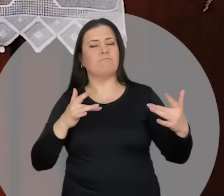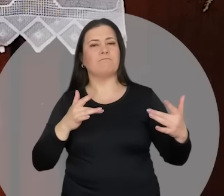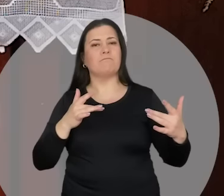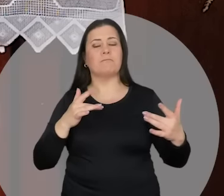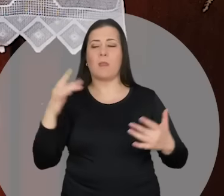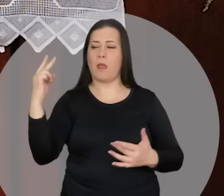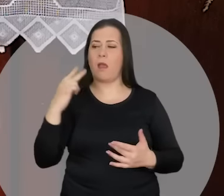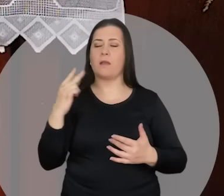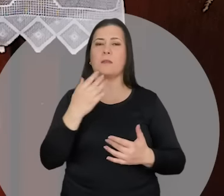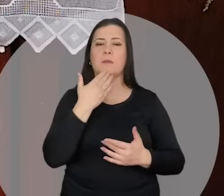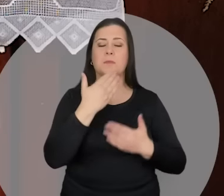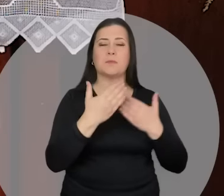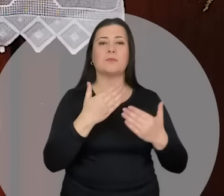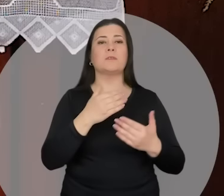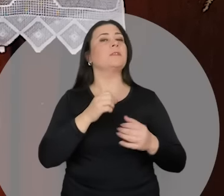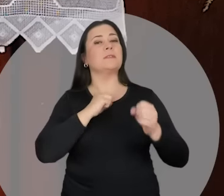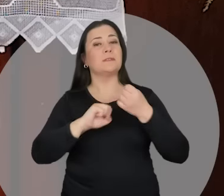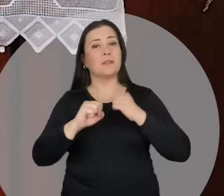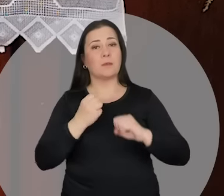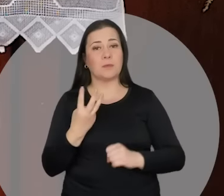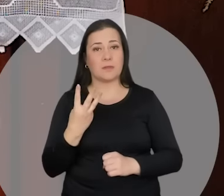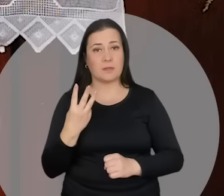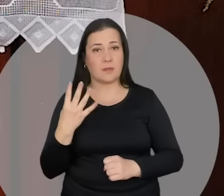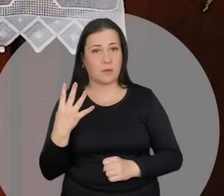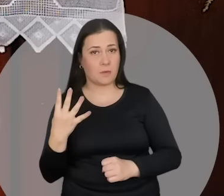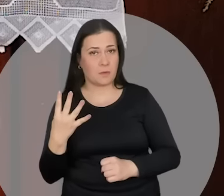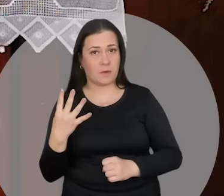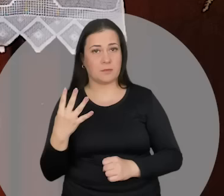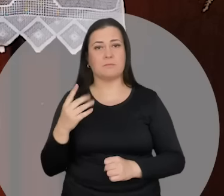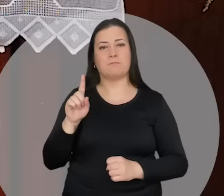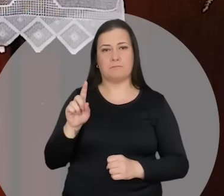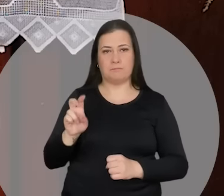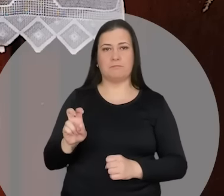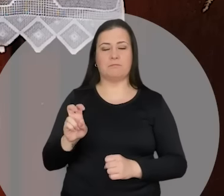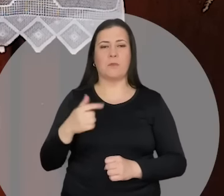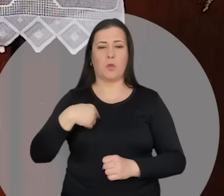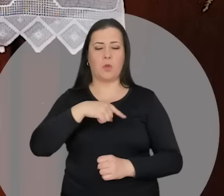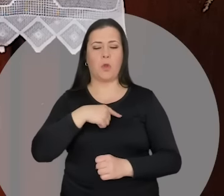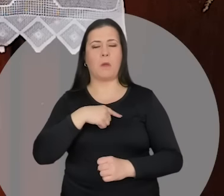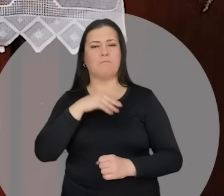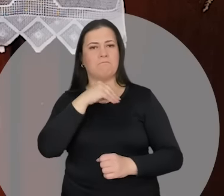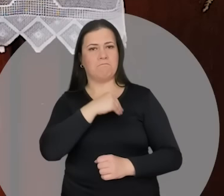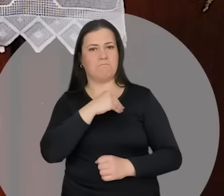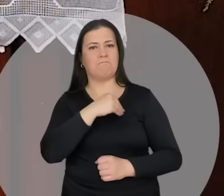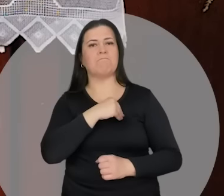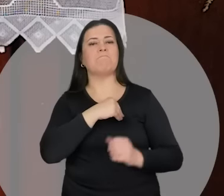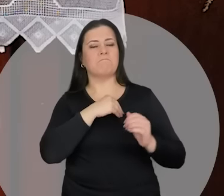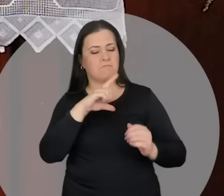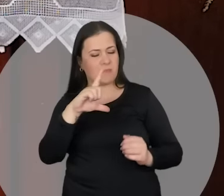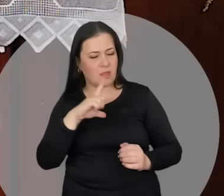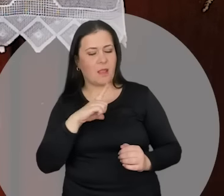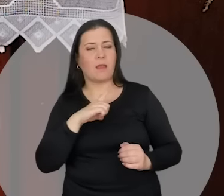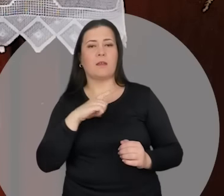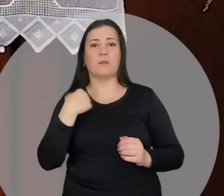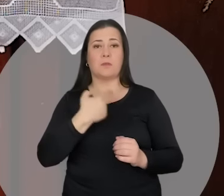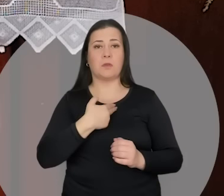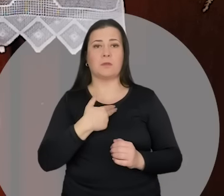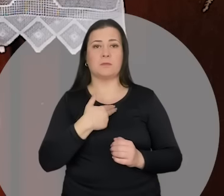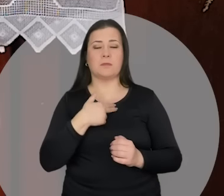Salmo 34, versículo 15, somos pessoas pecadoras e diante de Deus em